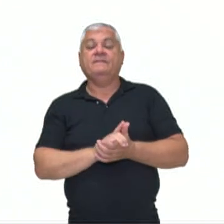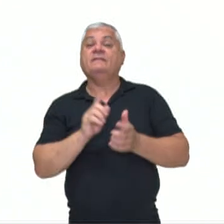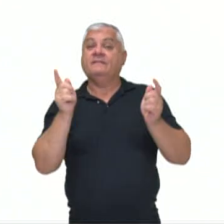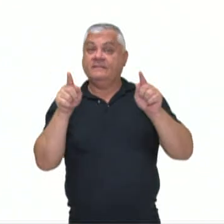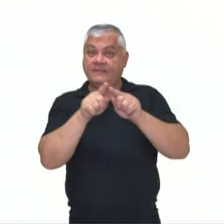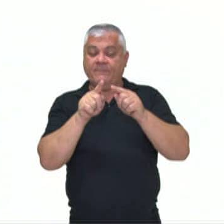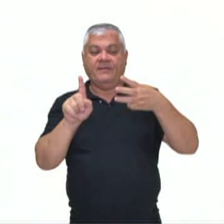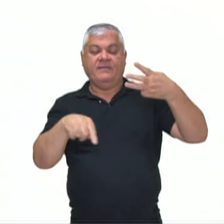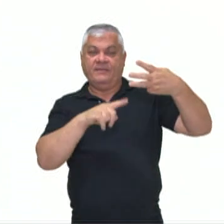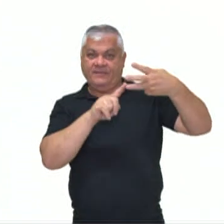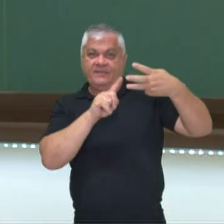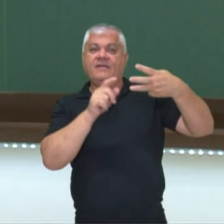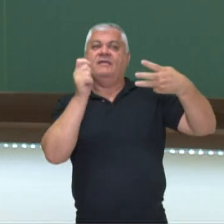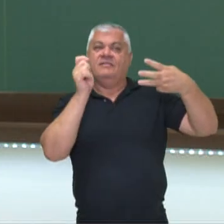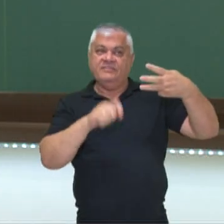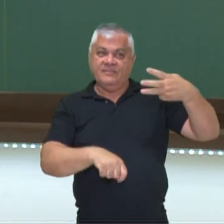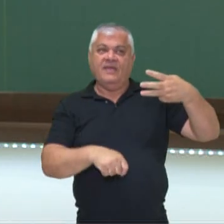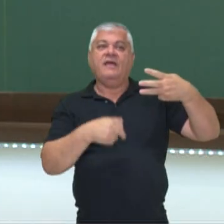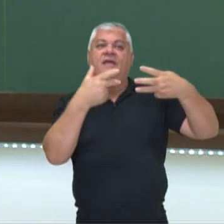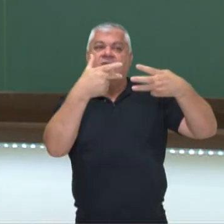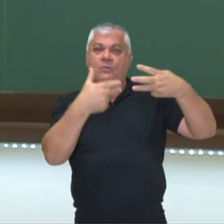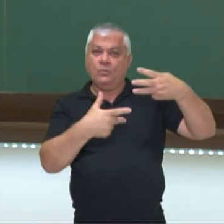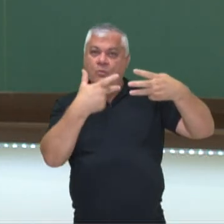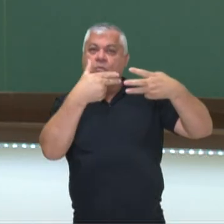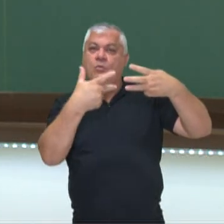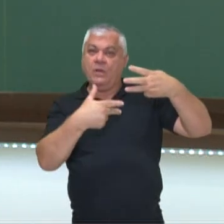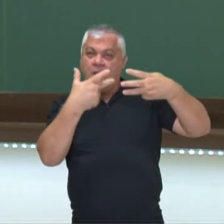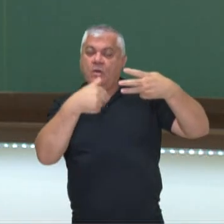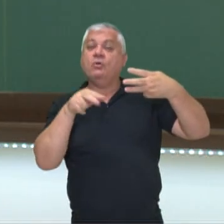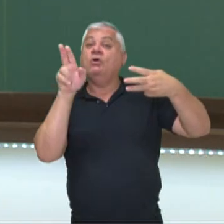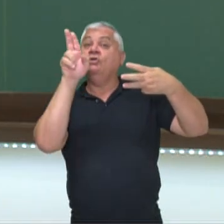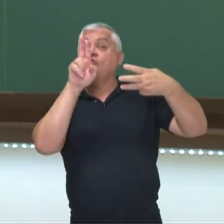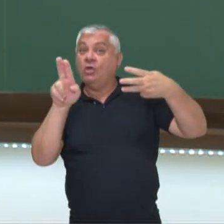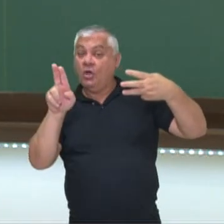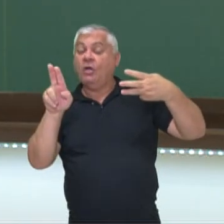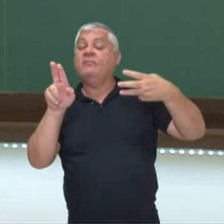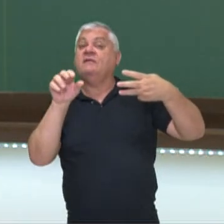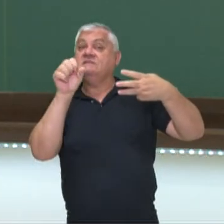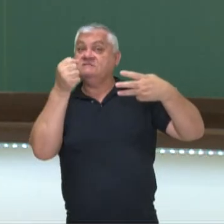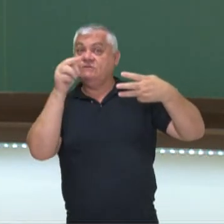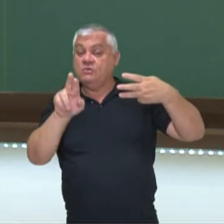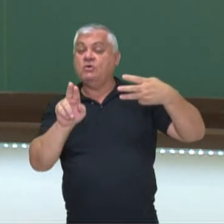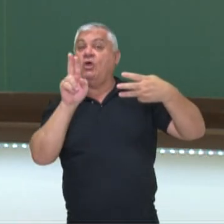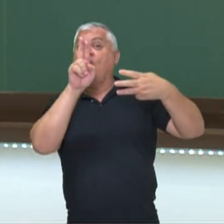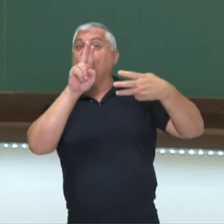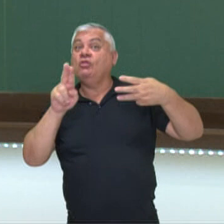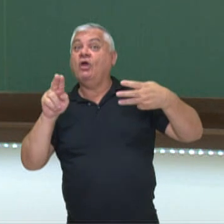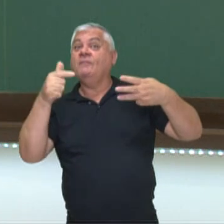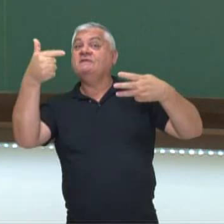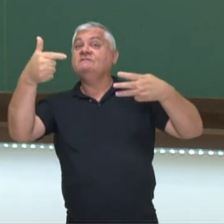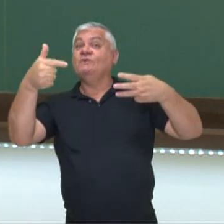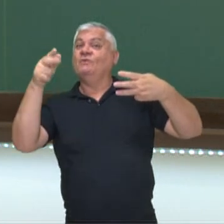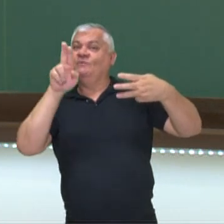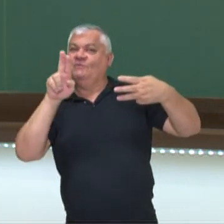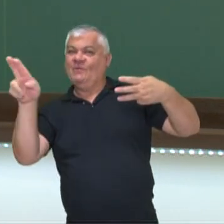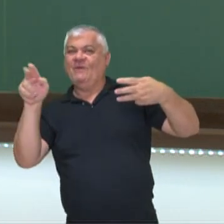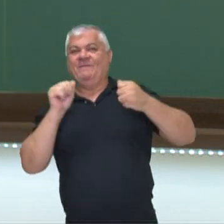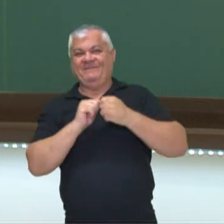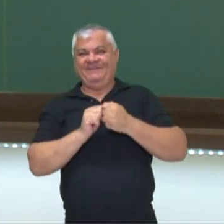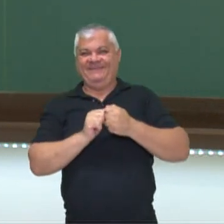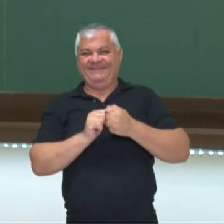Donha, nome e apelido. Grande, né? Senhor Don Antônio, duas formas de tratamento aqui, Don Antônio